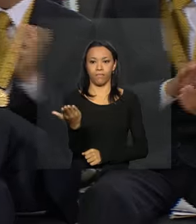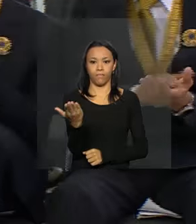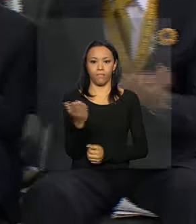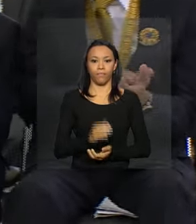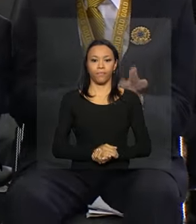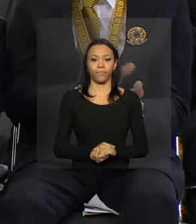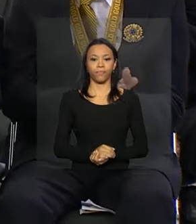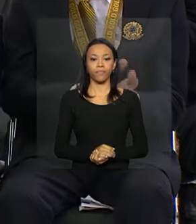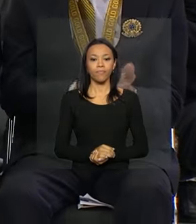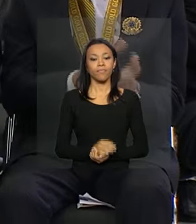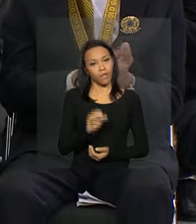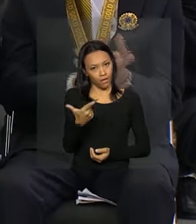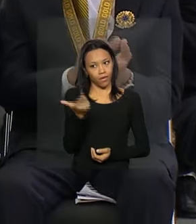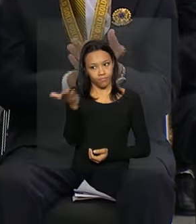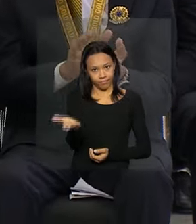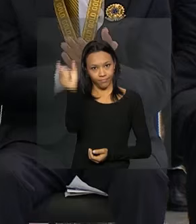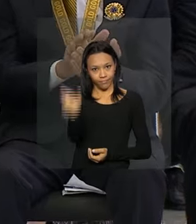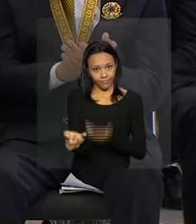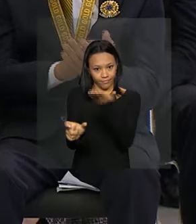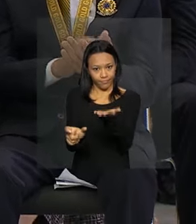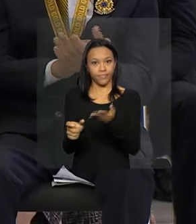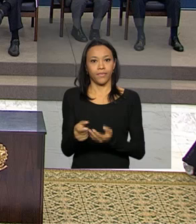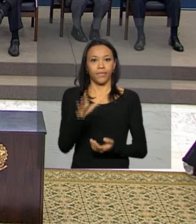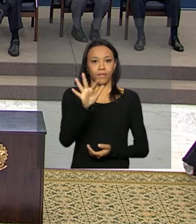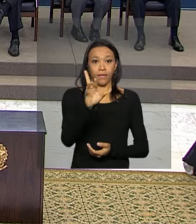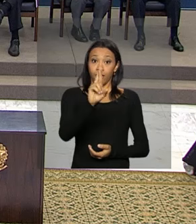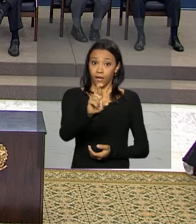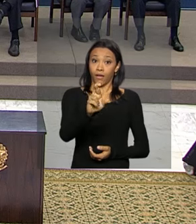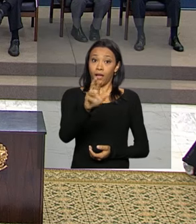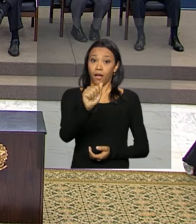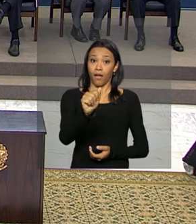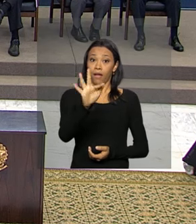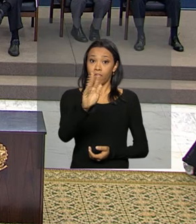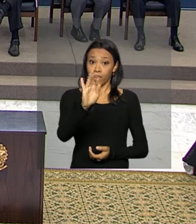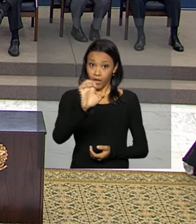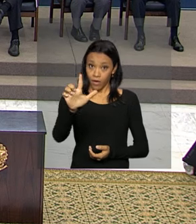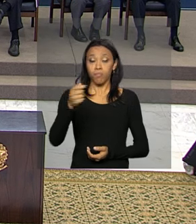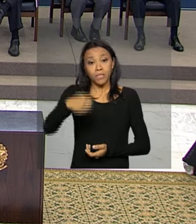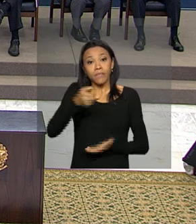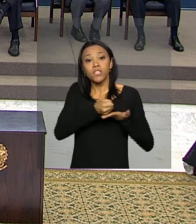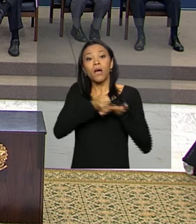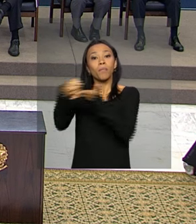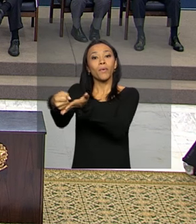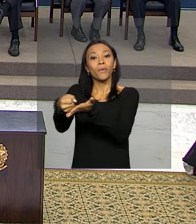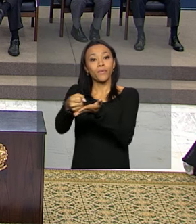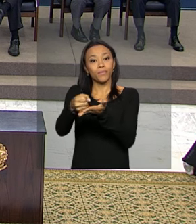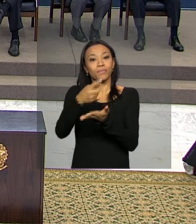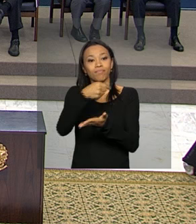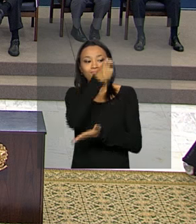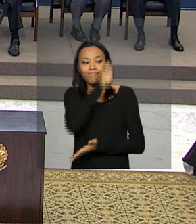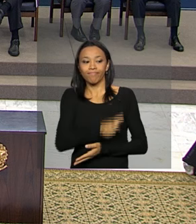É óbvio que o Rafael Lucchesi não teria feito isso sem o apoio decisivo do nosso